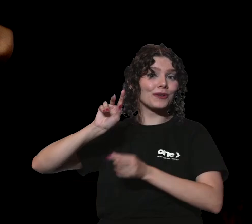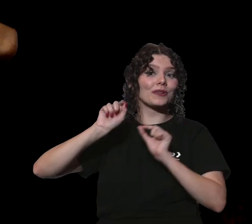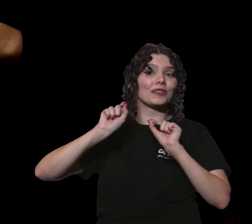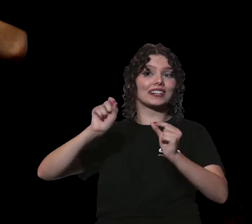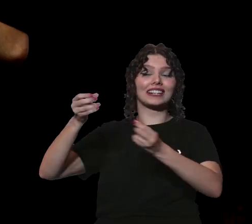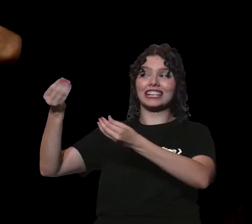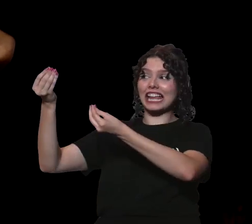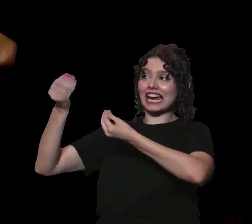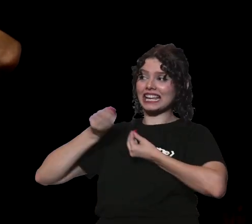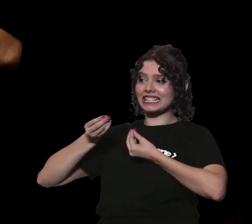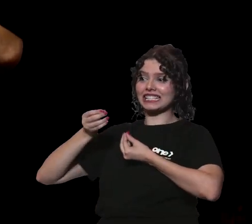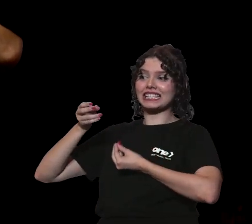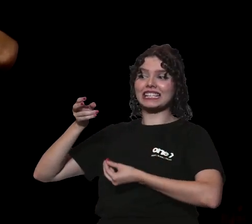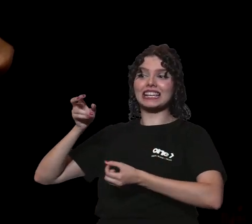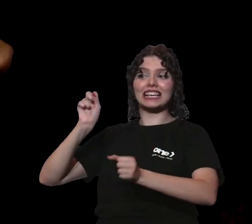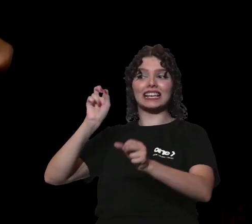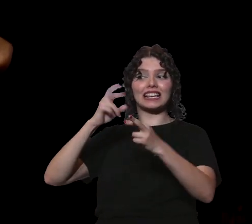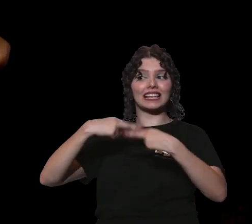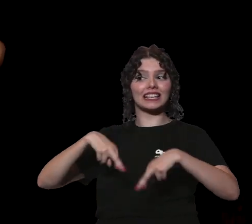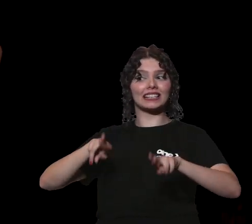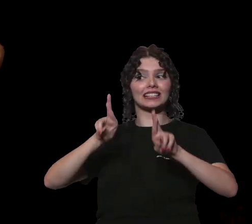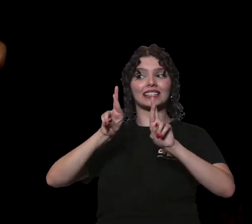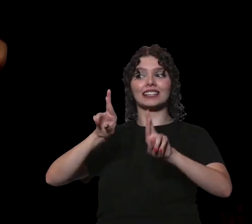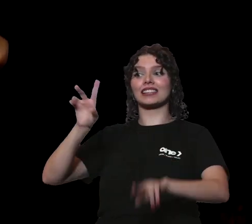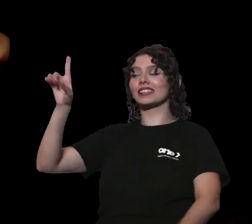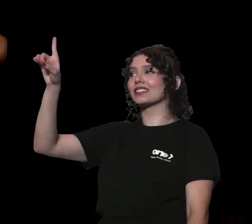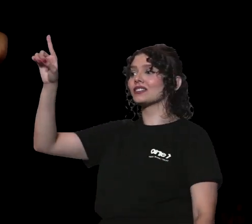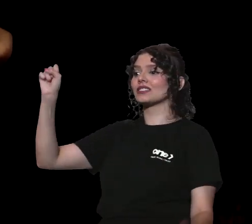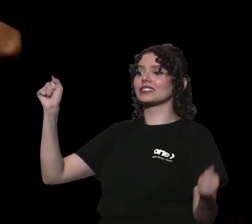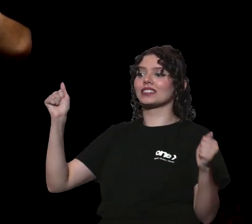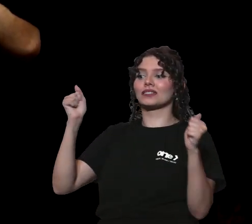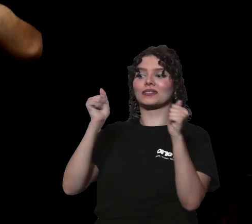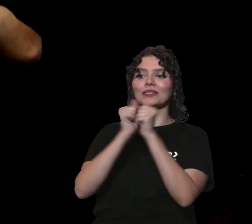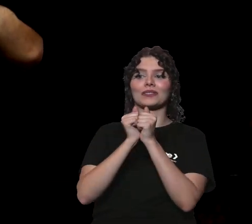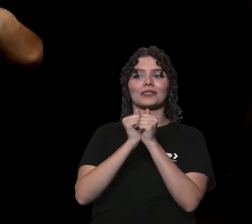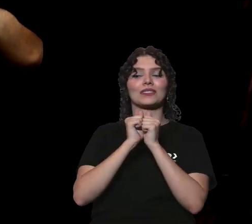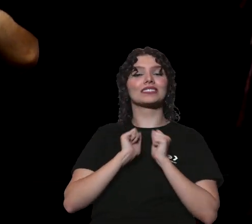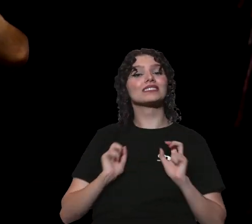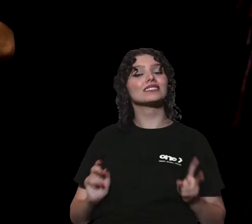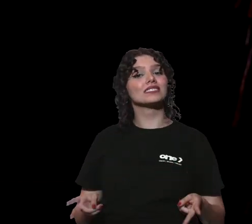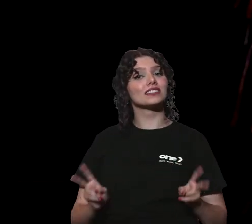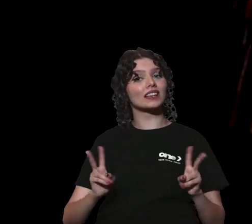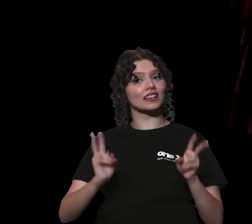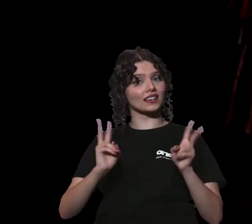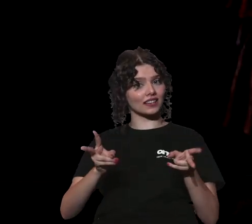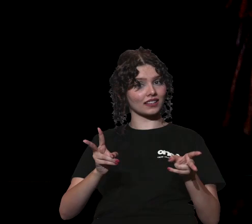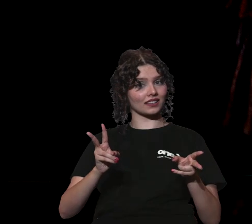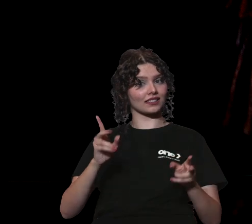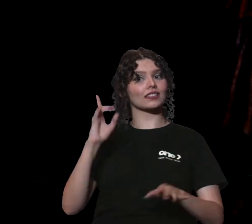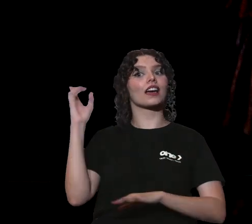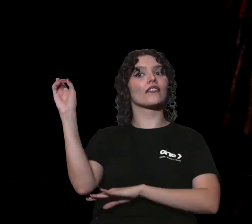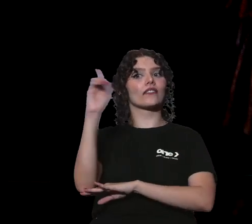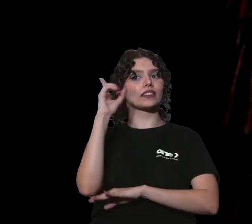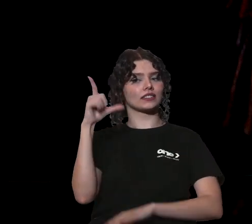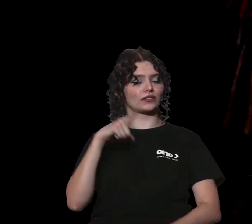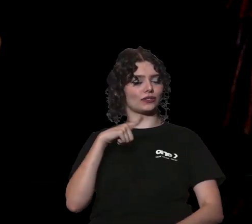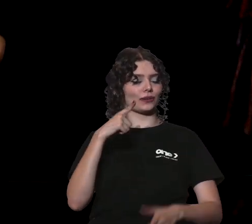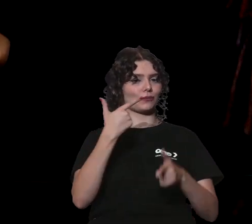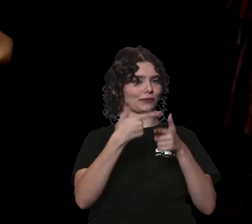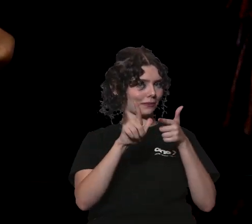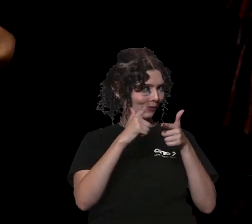esperança, que Deus está com a gente em todo o tempo. E Davi tinha problema, sim ou não?